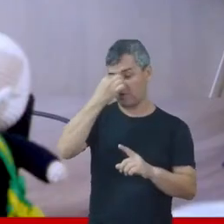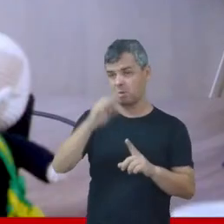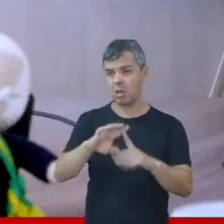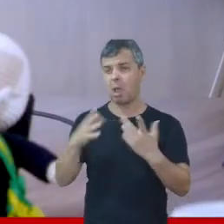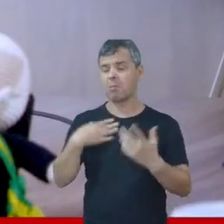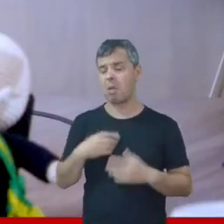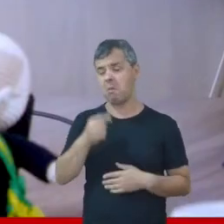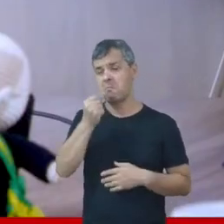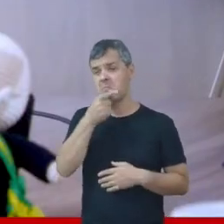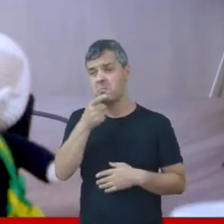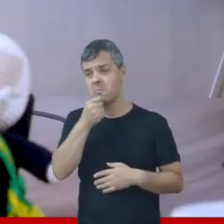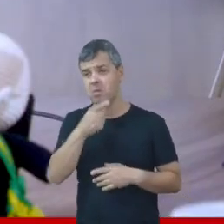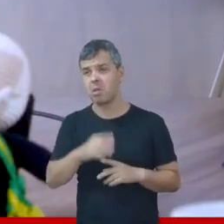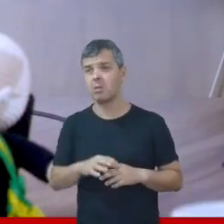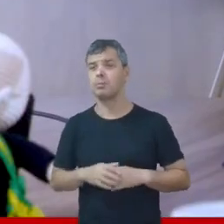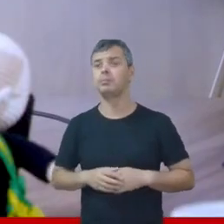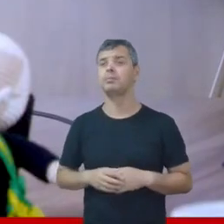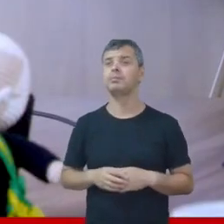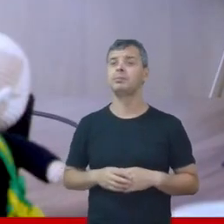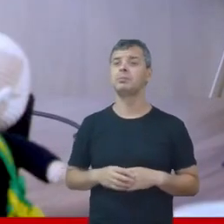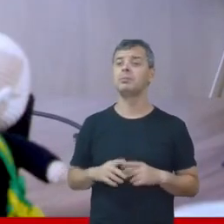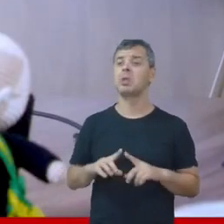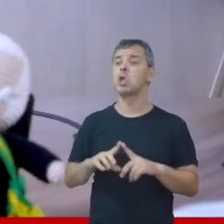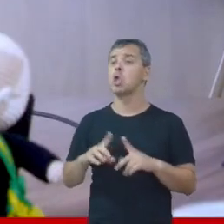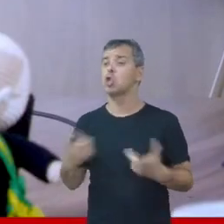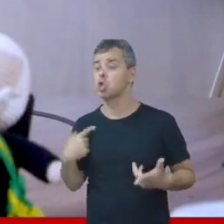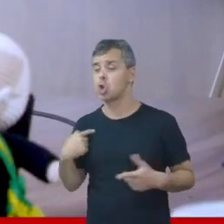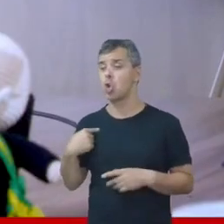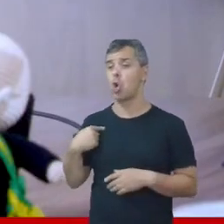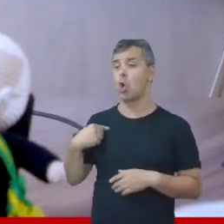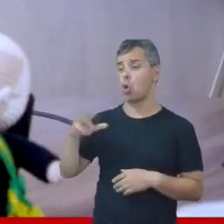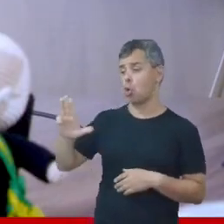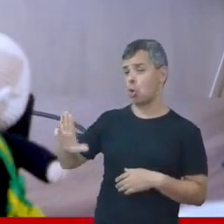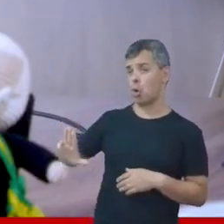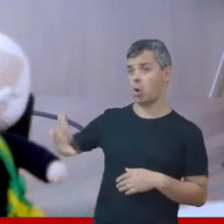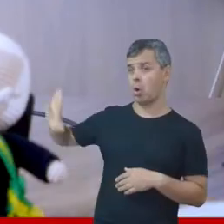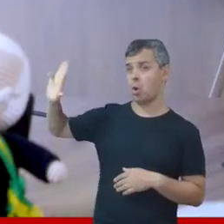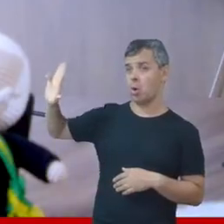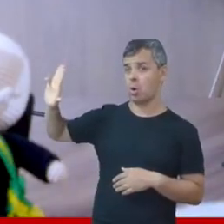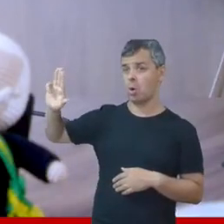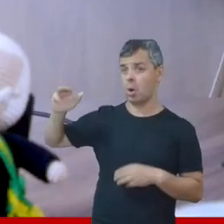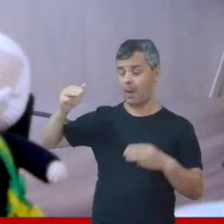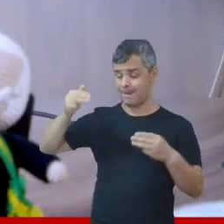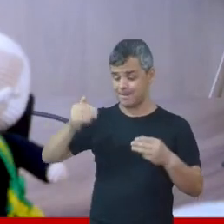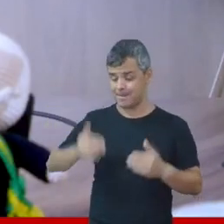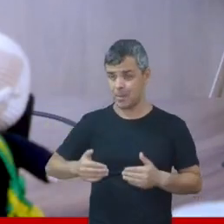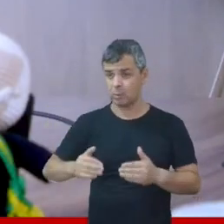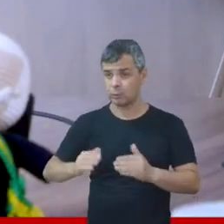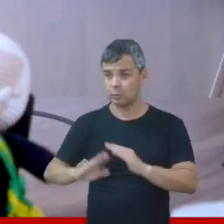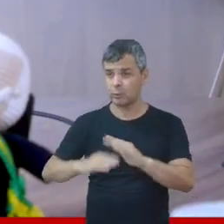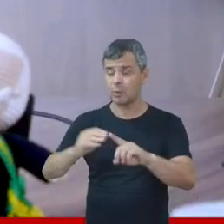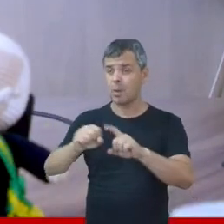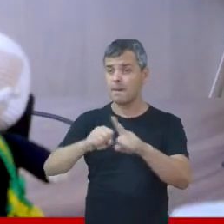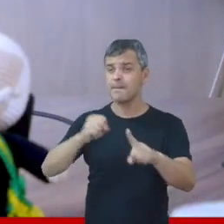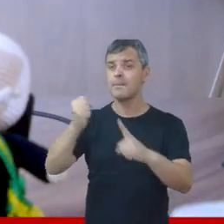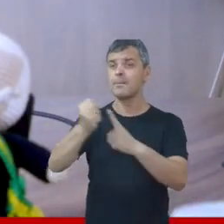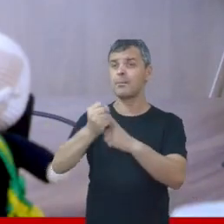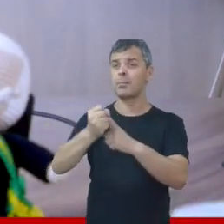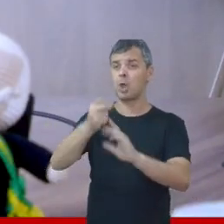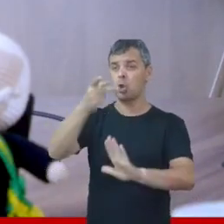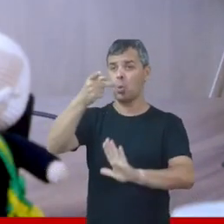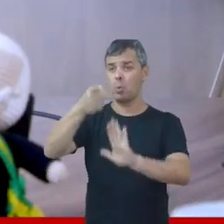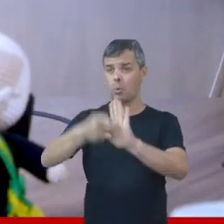é engraçado, contém ironia, de que o governo Lula, a partir do Ministério de Desenvolvimento Social, desenvolveu